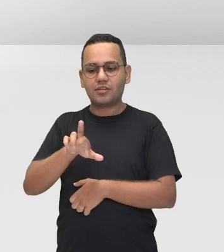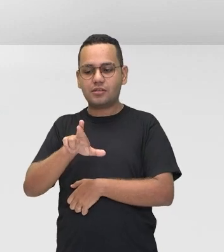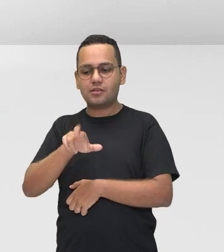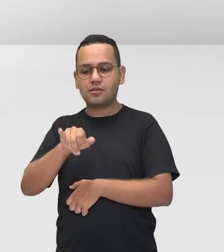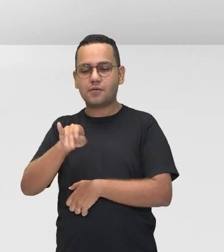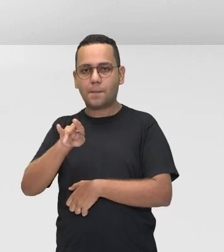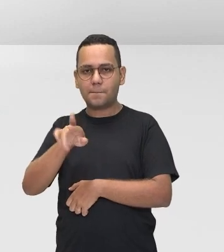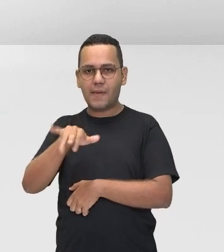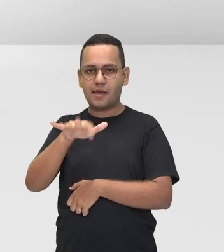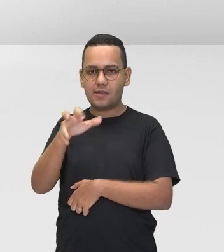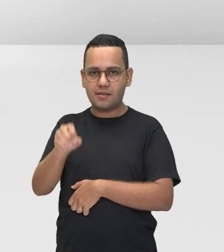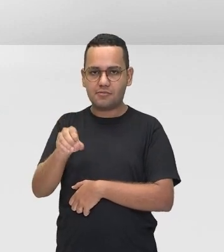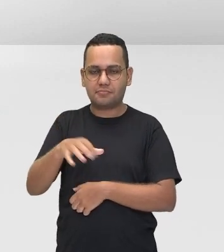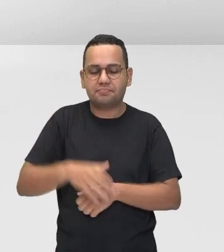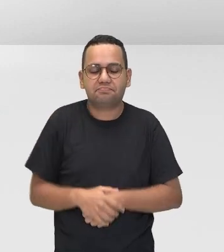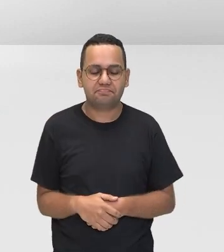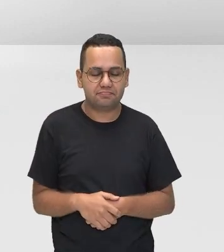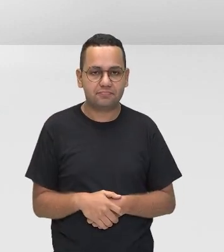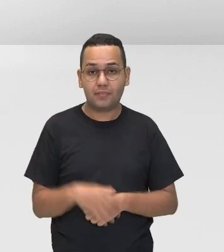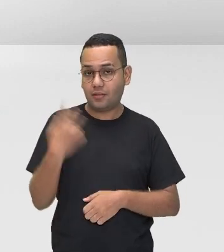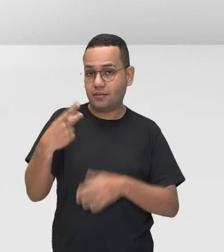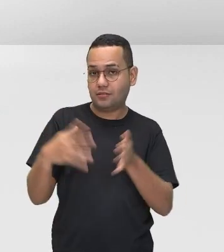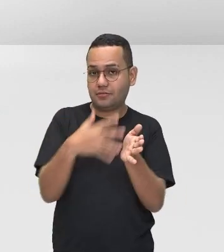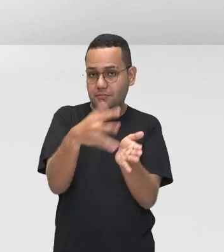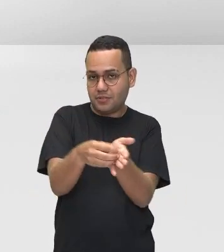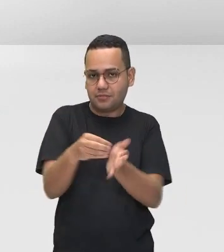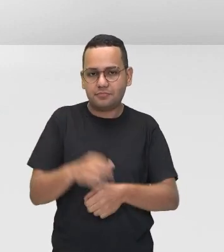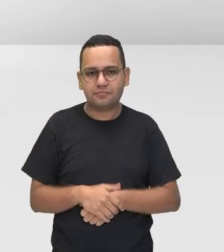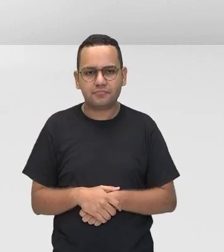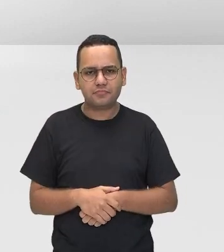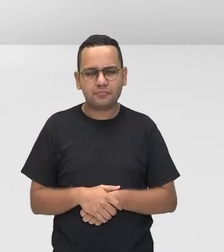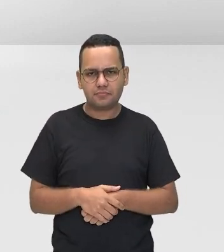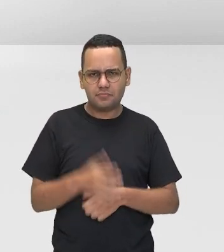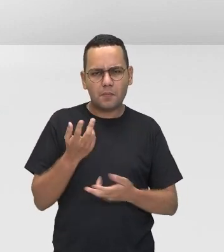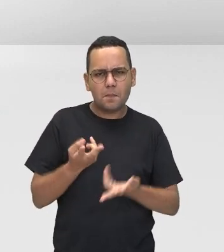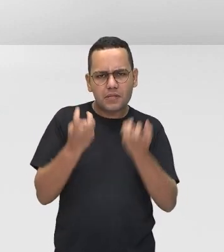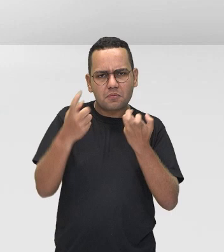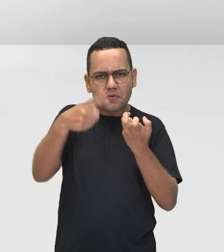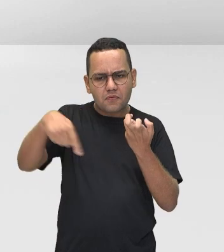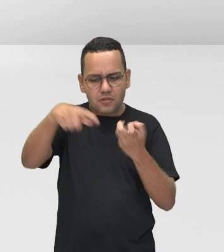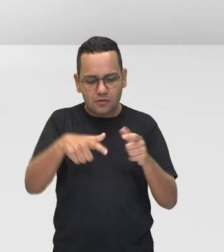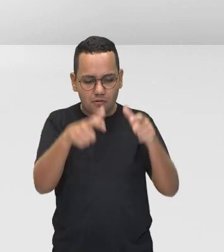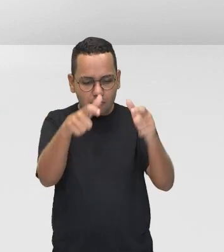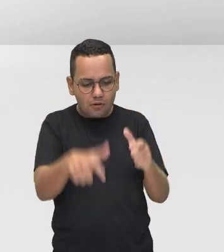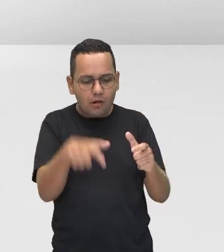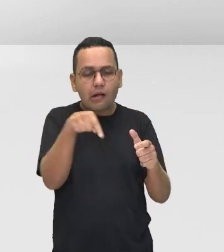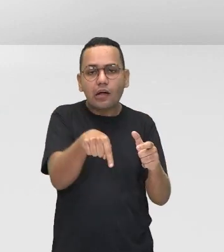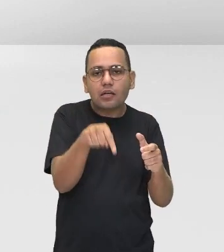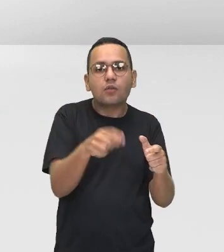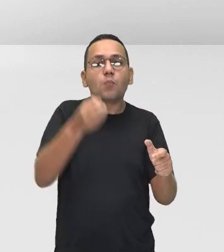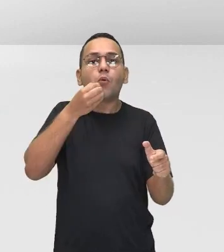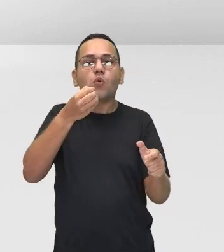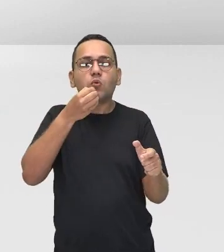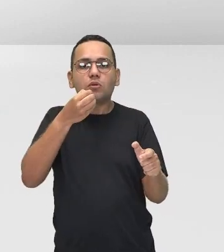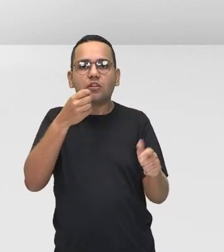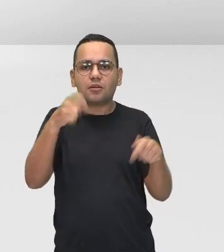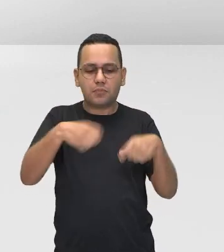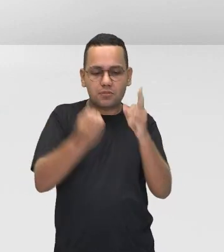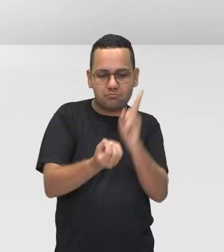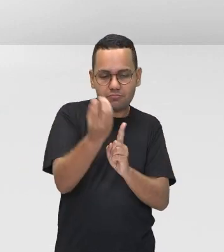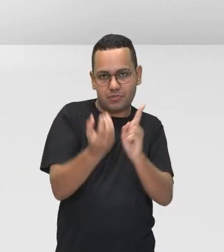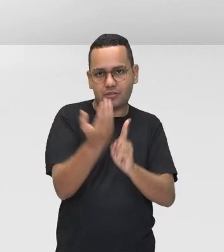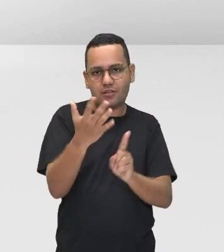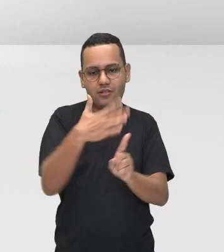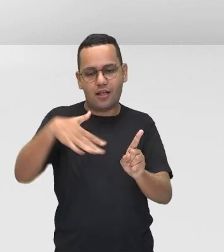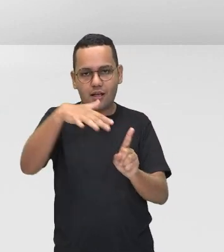comunidades amazônicas. Então, olha só, aí mesmo na sua comunidade, olha só a forma de empreender socialmente que nós temos e muitas vezes nós